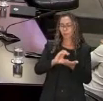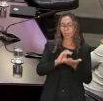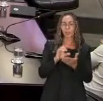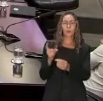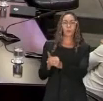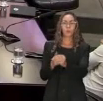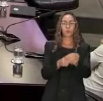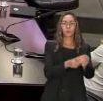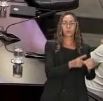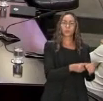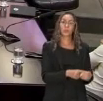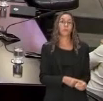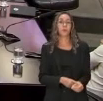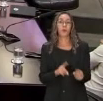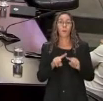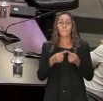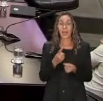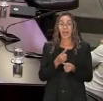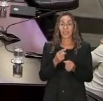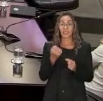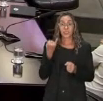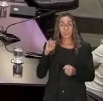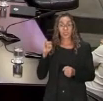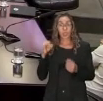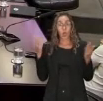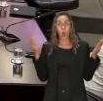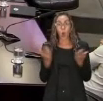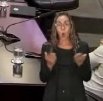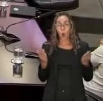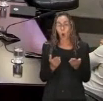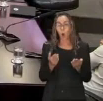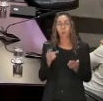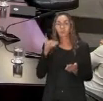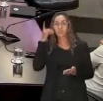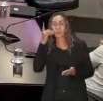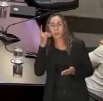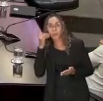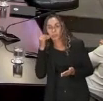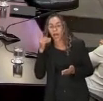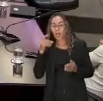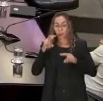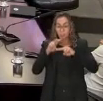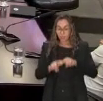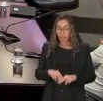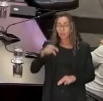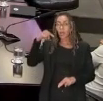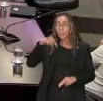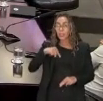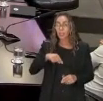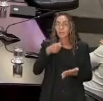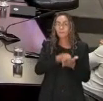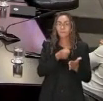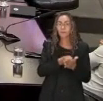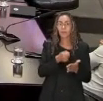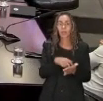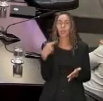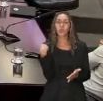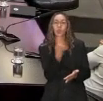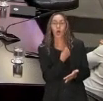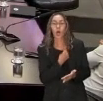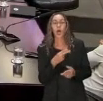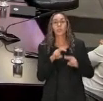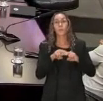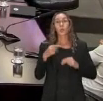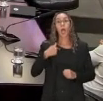do meu voto, do seu voto. Hoje eu estou aqui defendendo nós, é por causa do nosso voto. Tem como eu